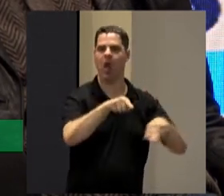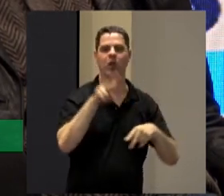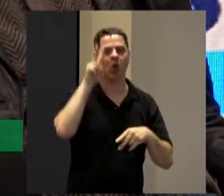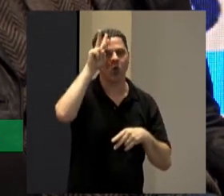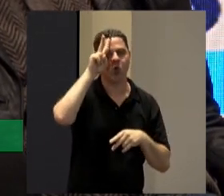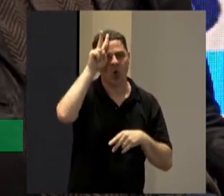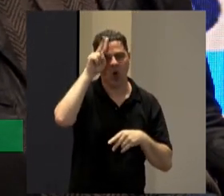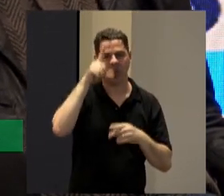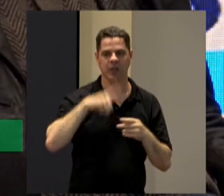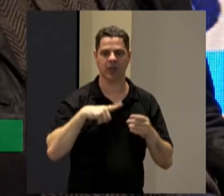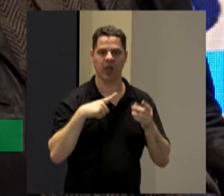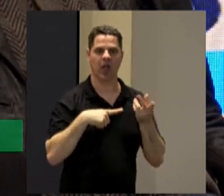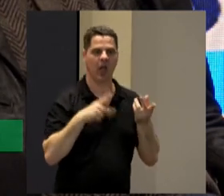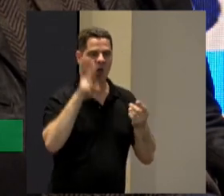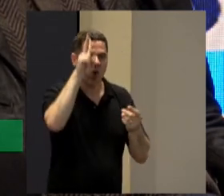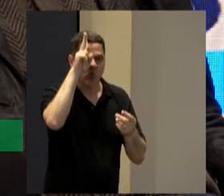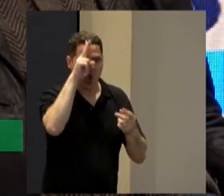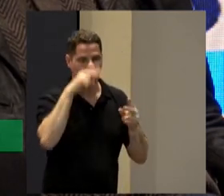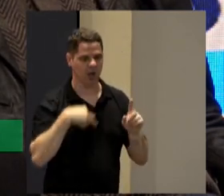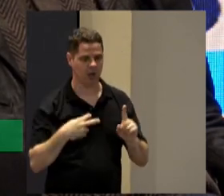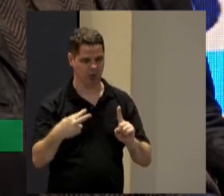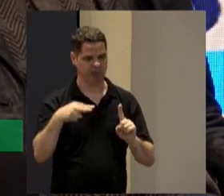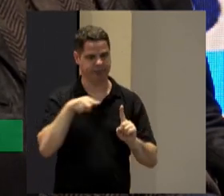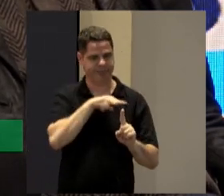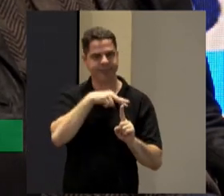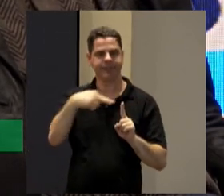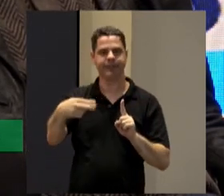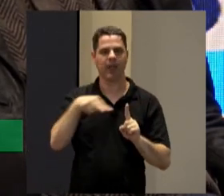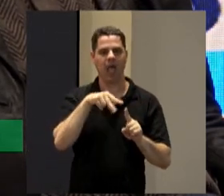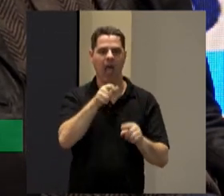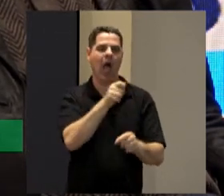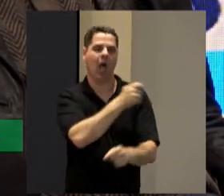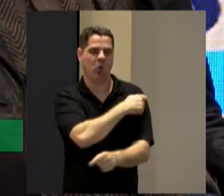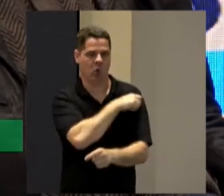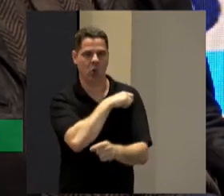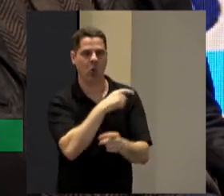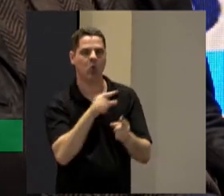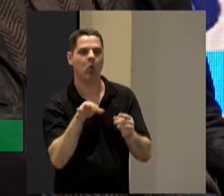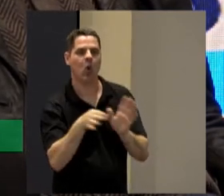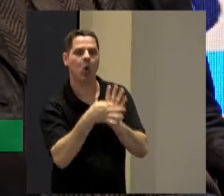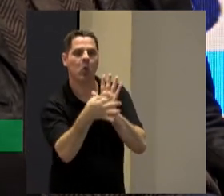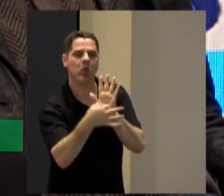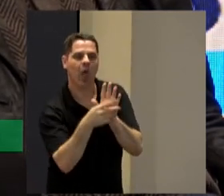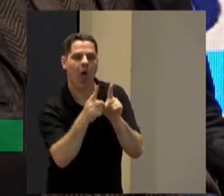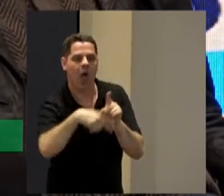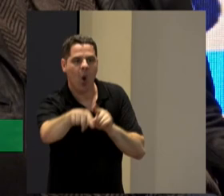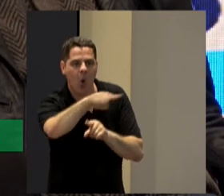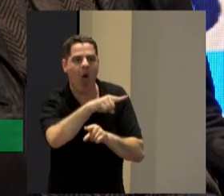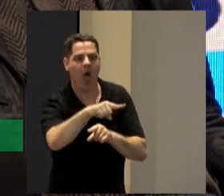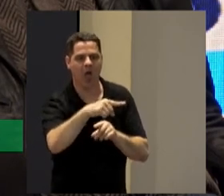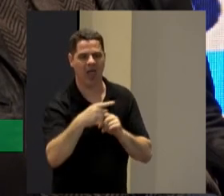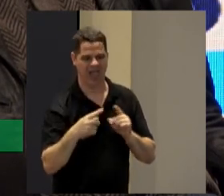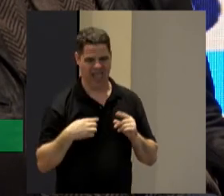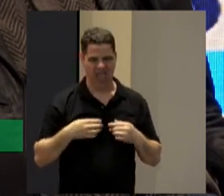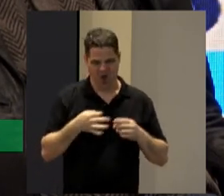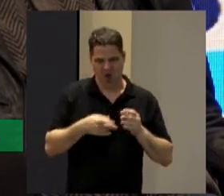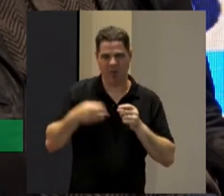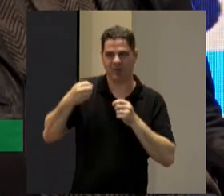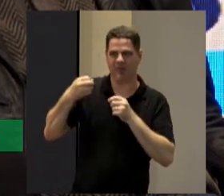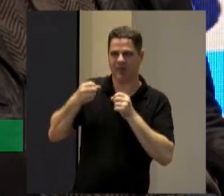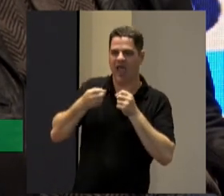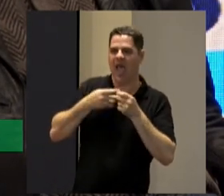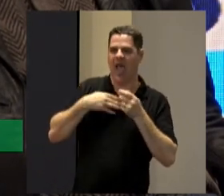nós contamos a história do ponto de vista dos nossos estudantes, né? Nós não contamos, então, só do ponto de vista de